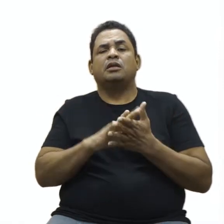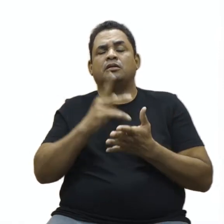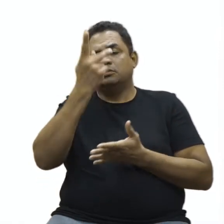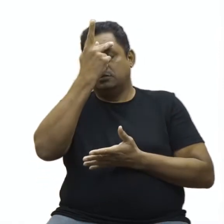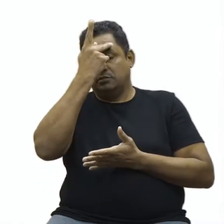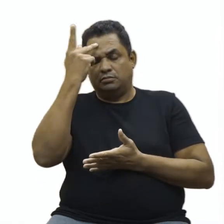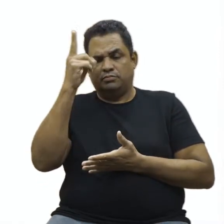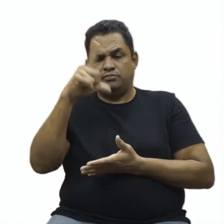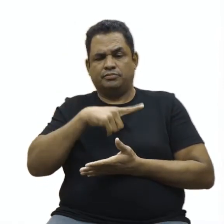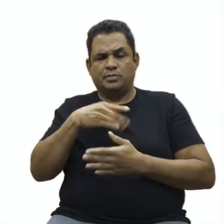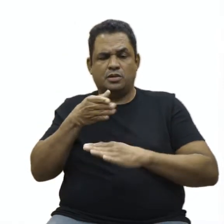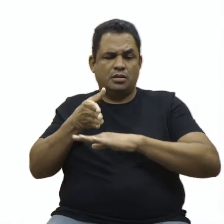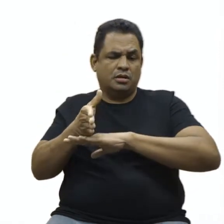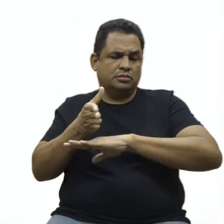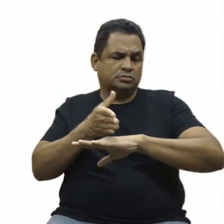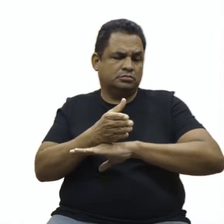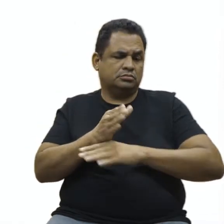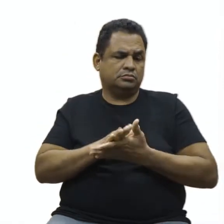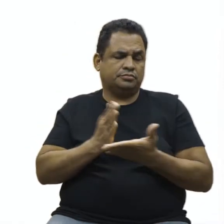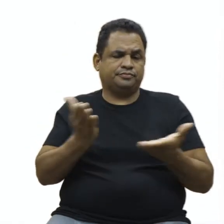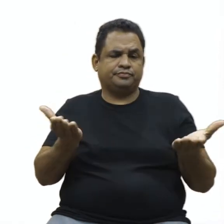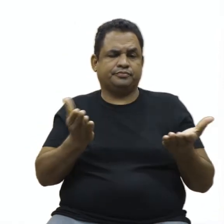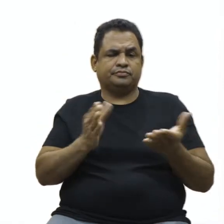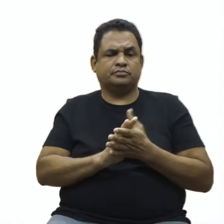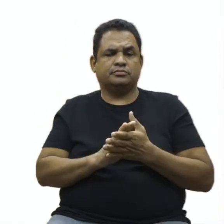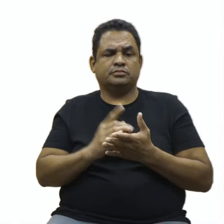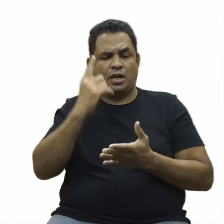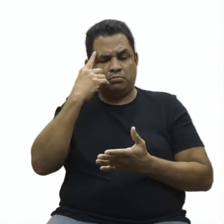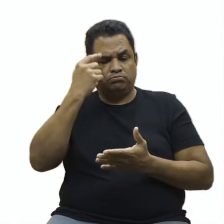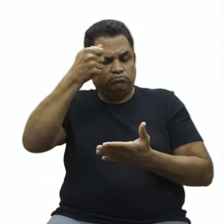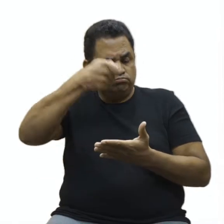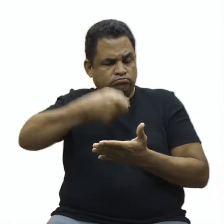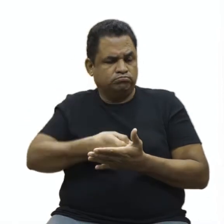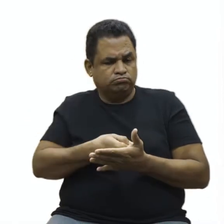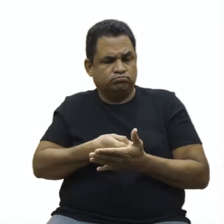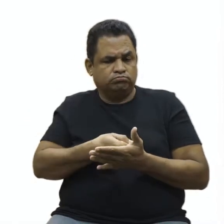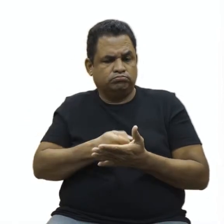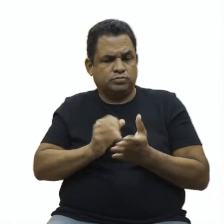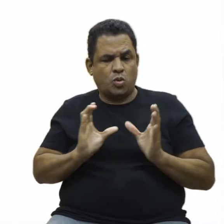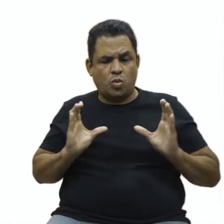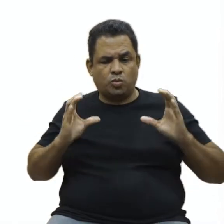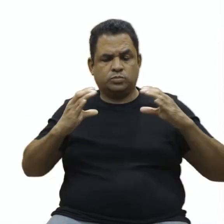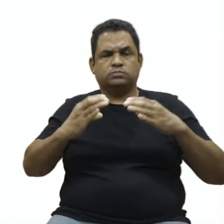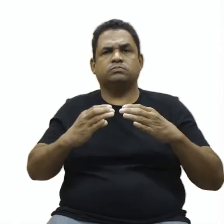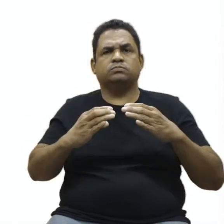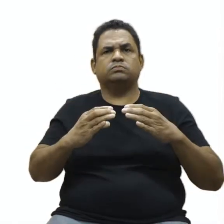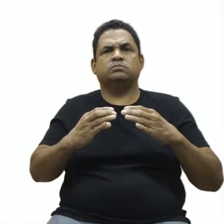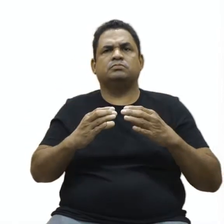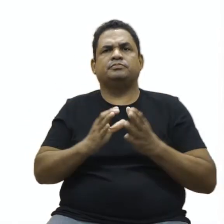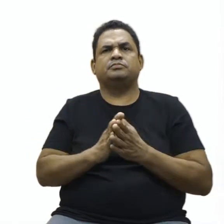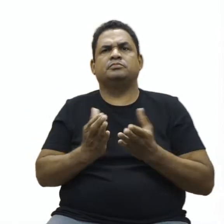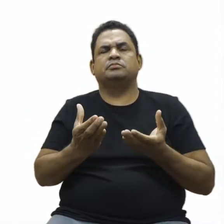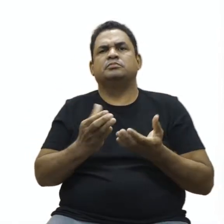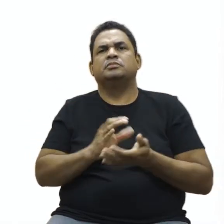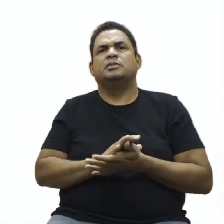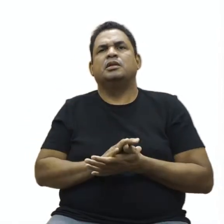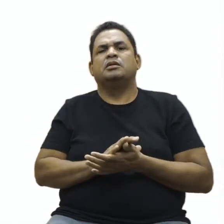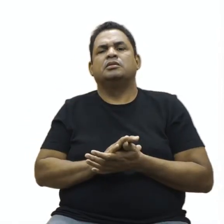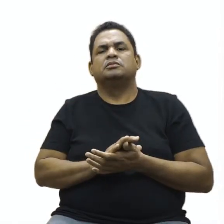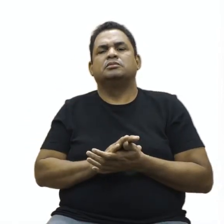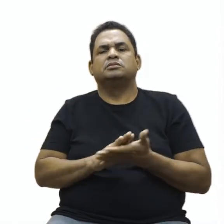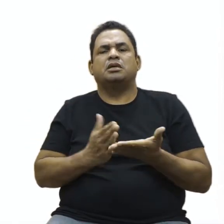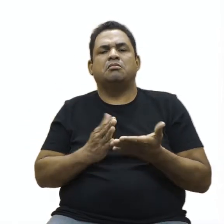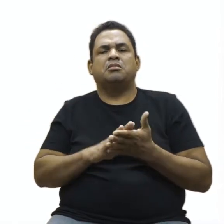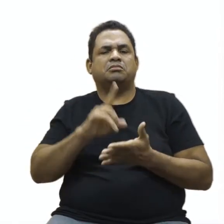tivessem acesso diretamente às decisões do coletivo, né? Essa ideia é uma ideia ateniense,